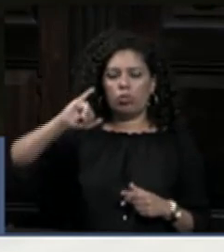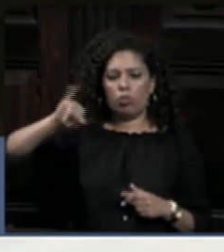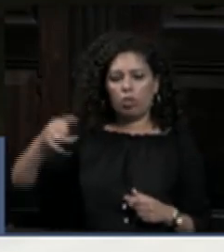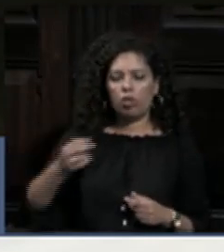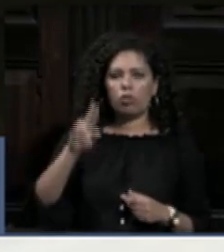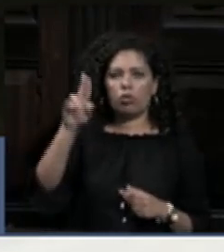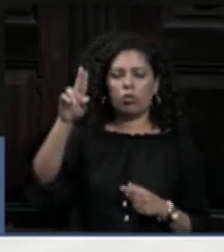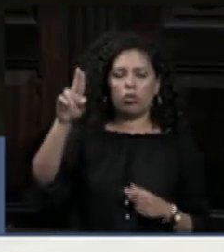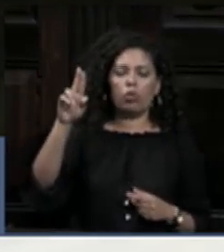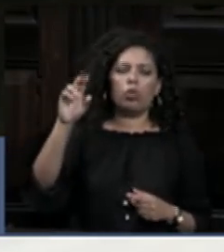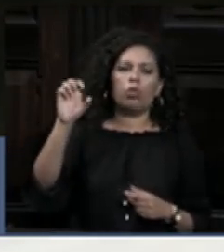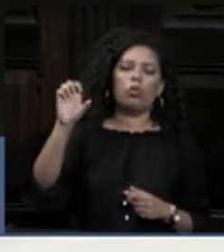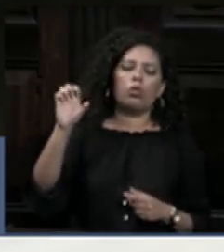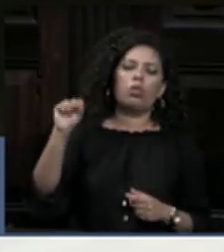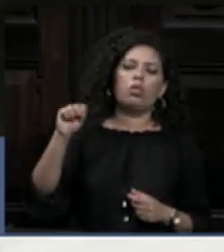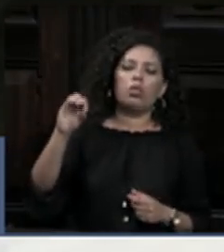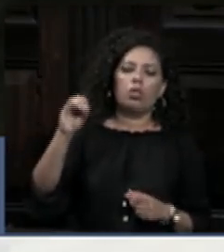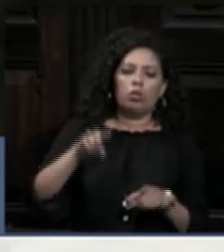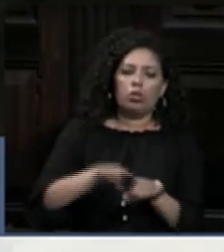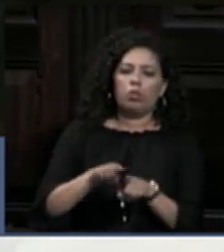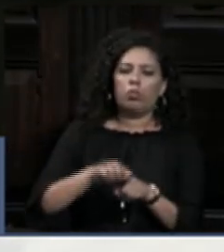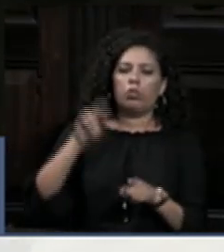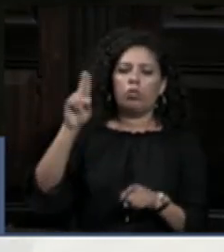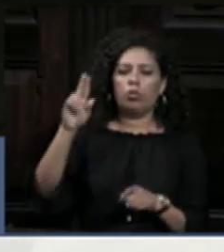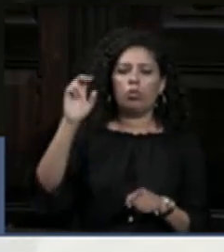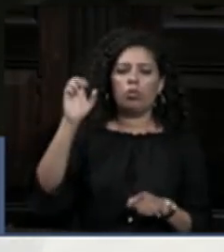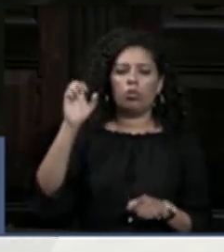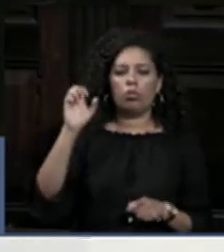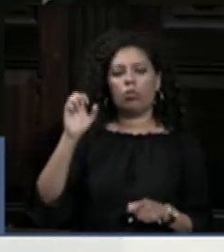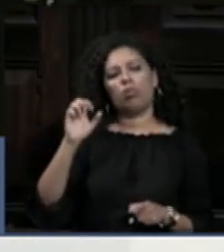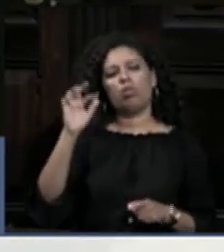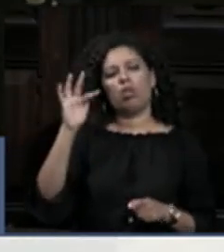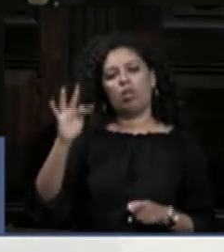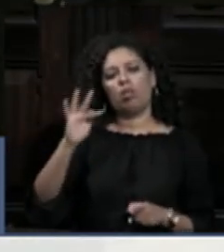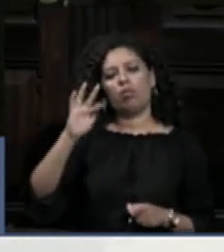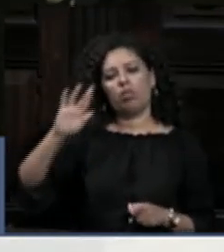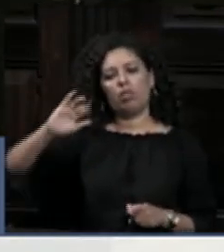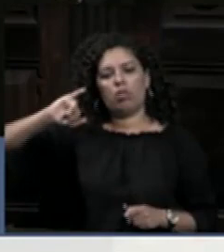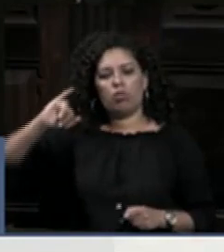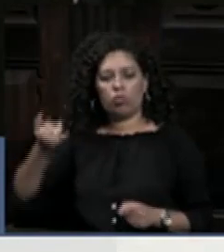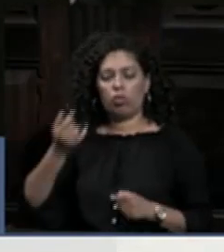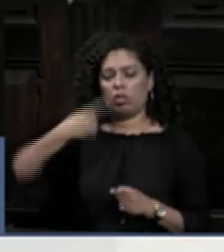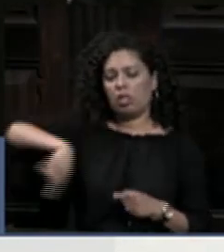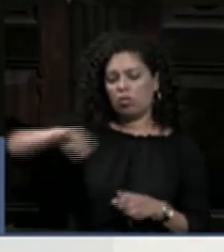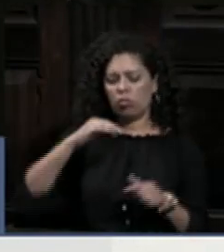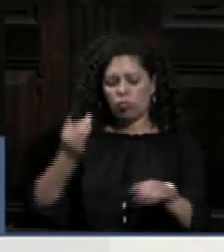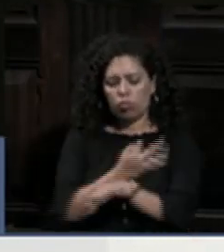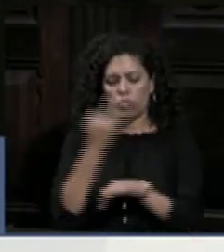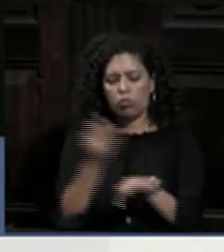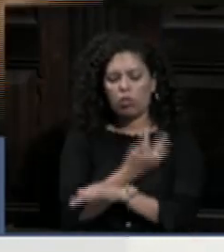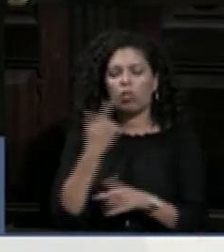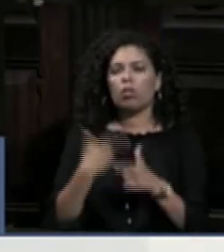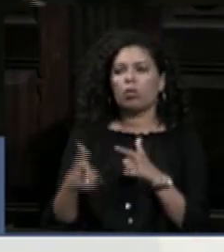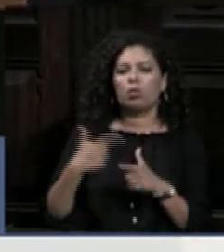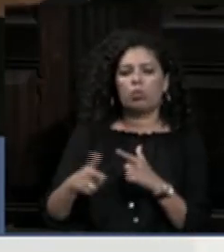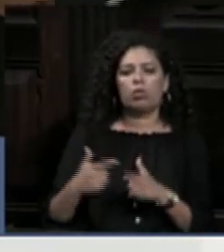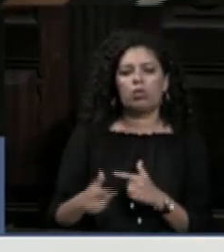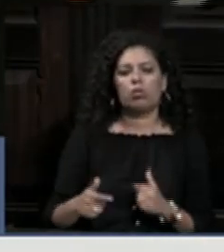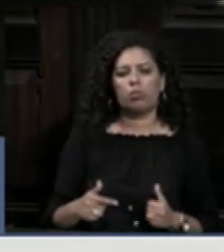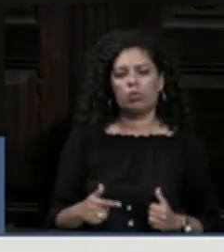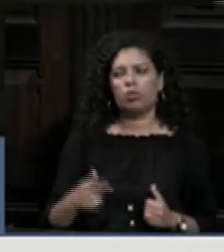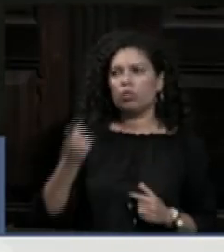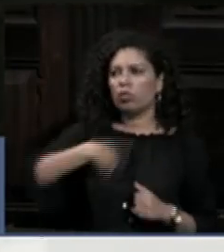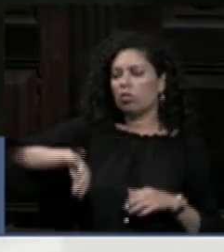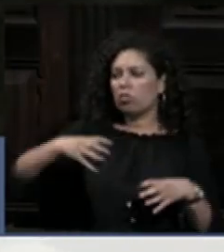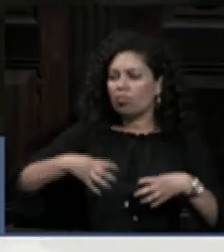resistem bravamente a uma política de desmonte mas elas vão dar a volta por cima e é muito importante ressaltar que elas são o